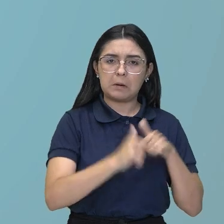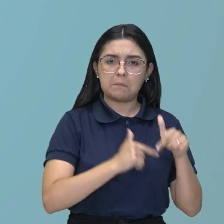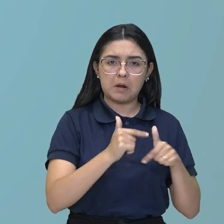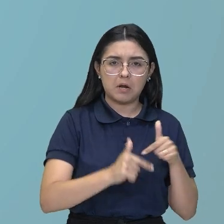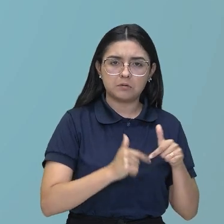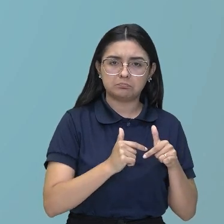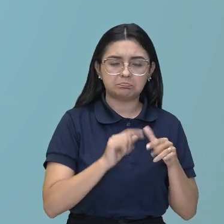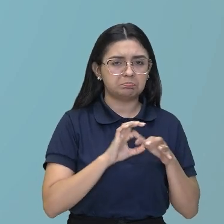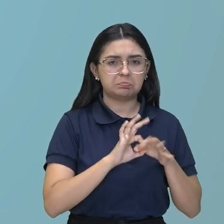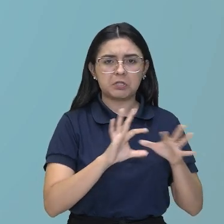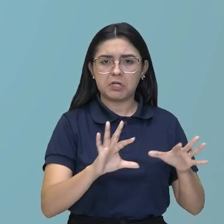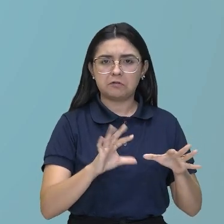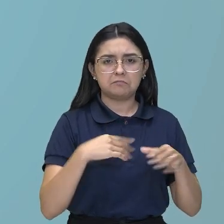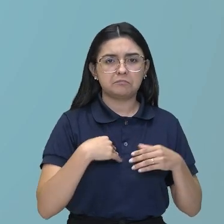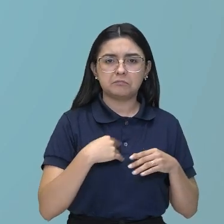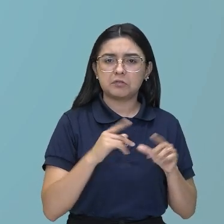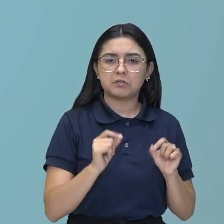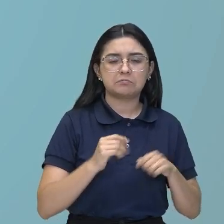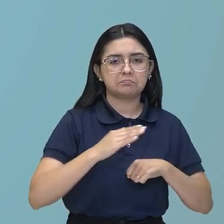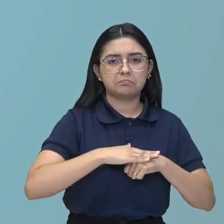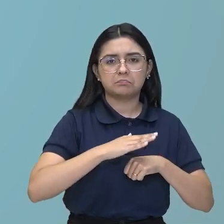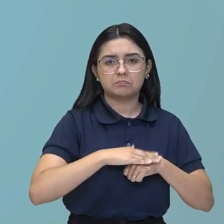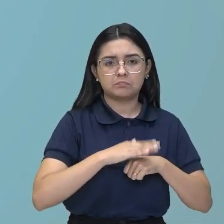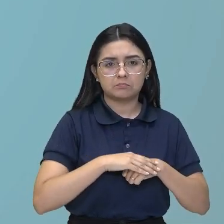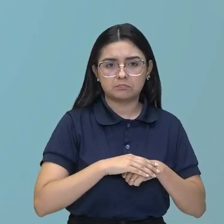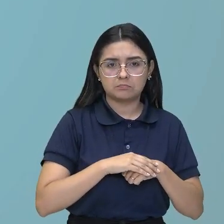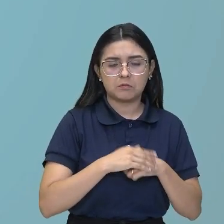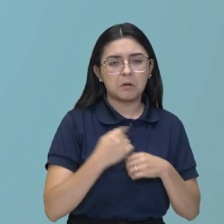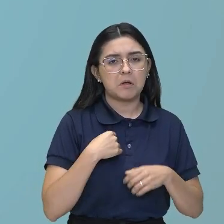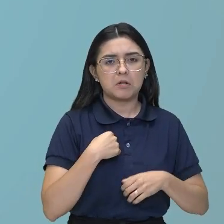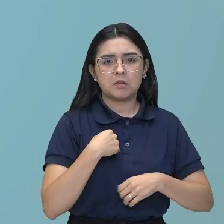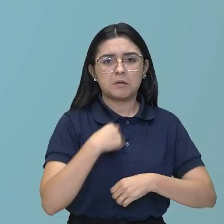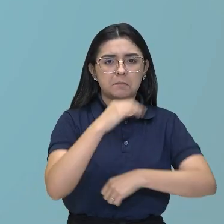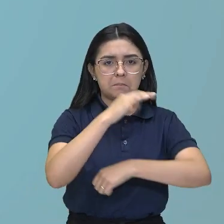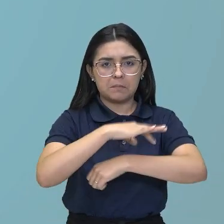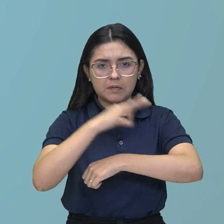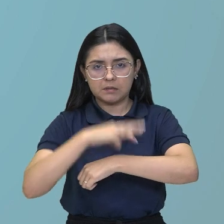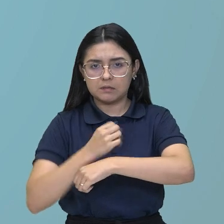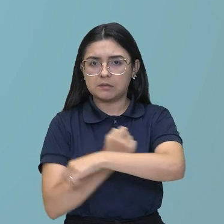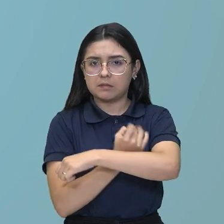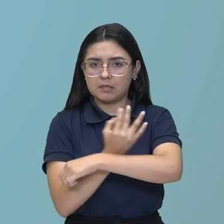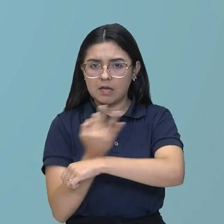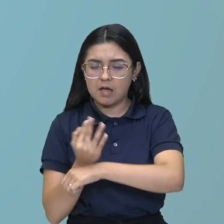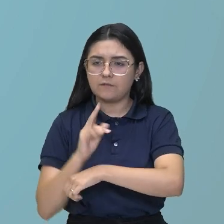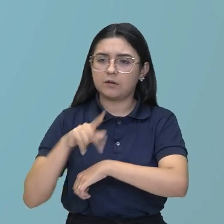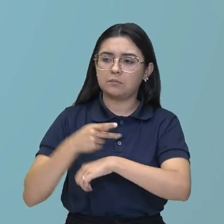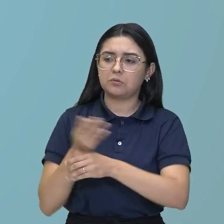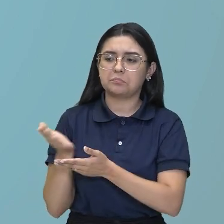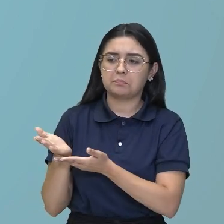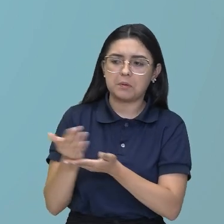Se trabalhava ali de acordo com a sua necessidade, plantava, colhia, fazia coleta